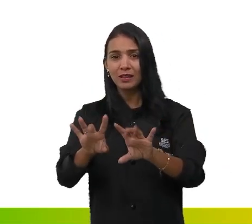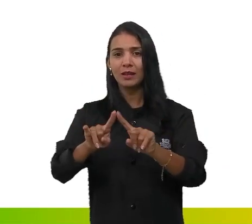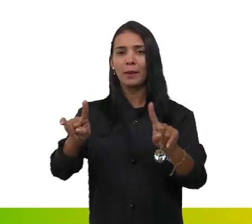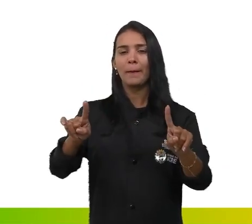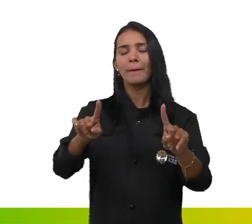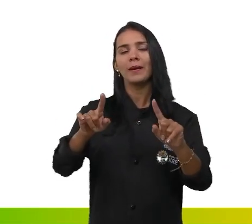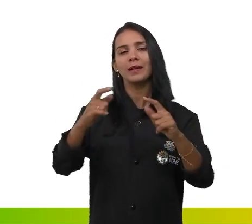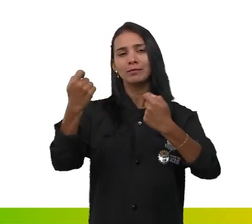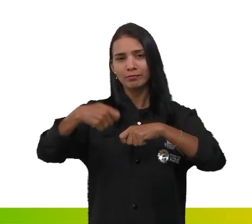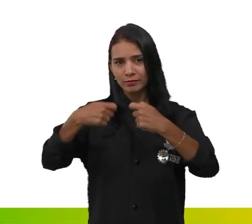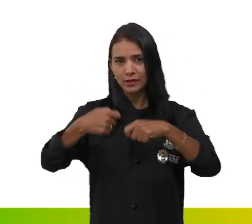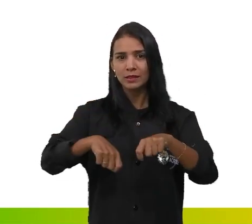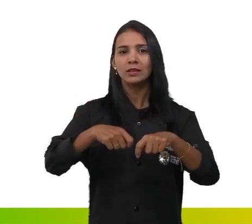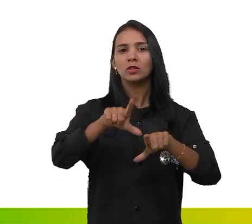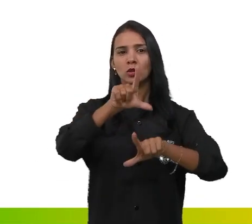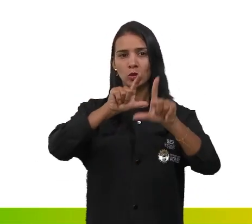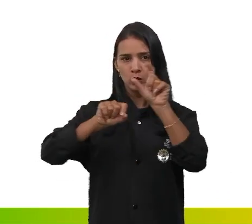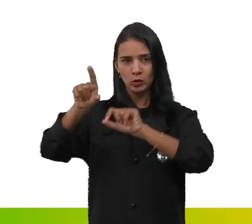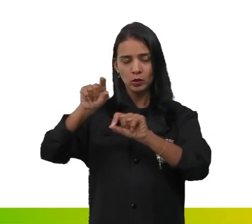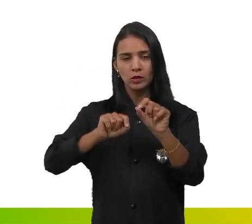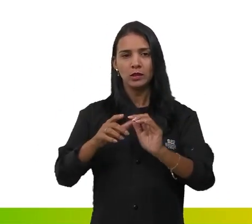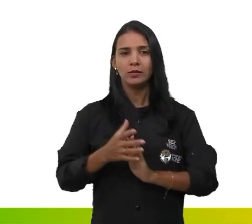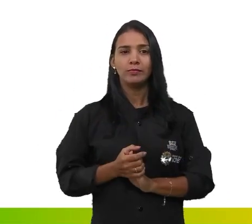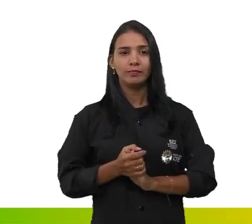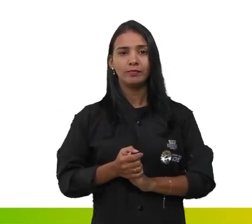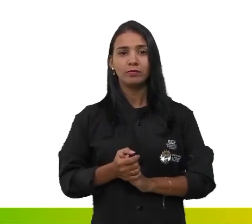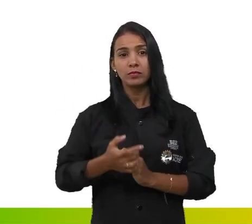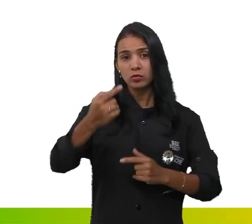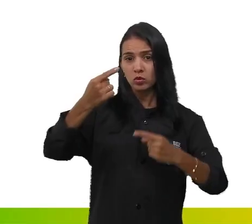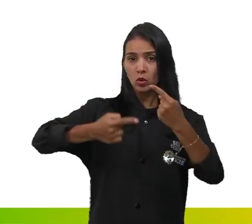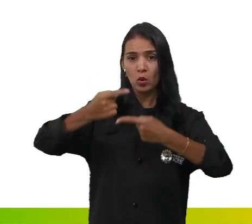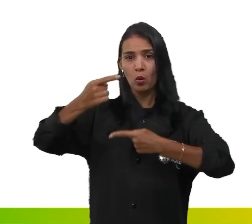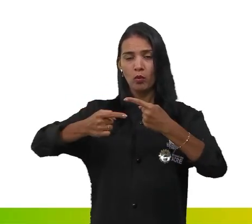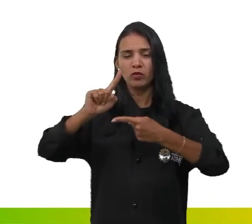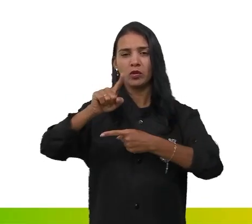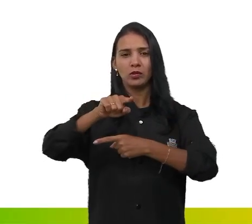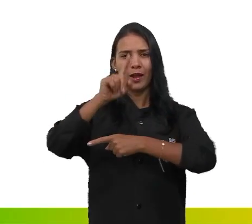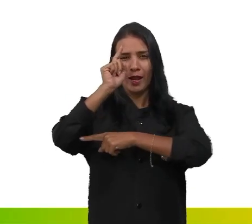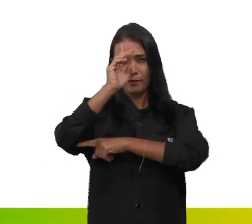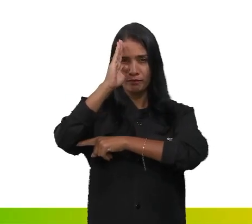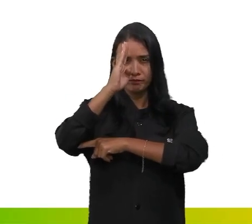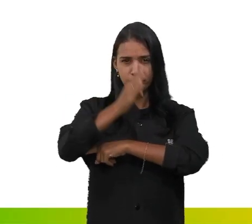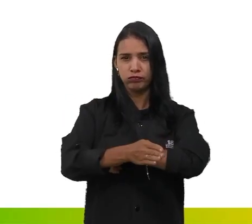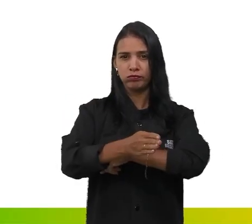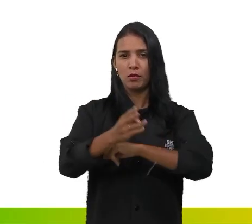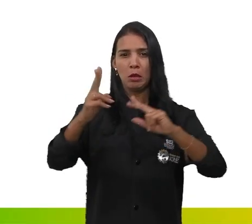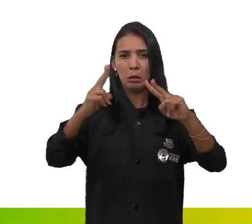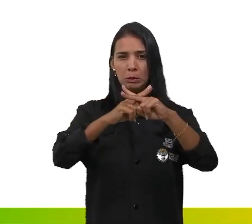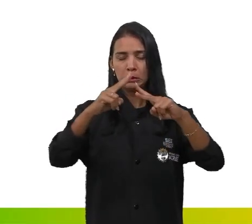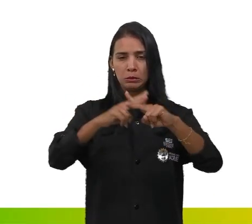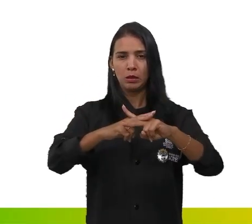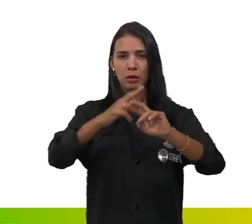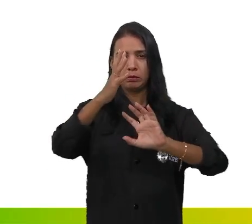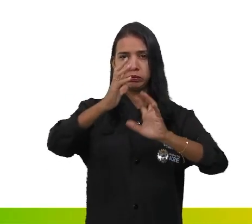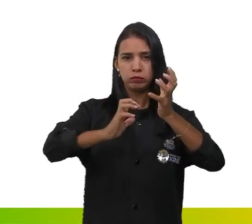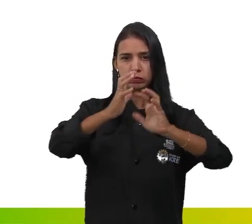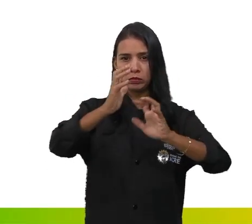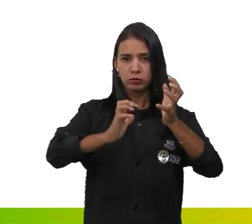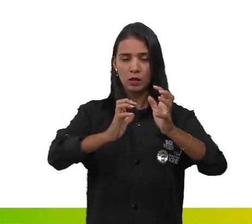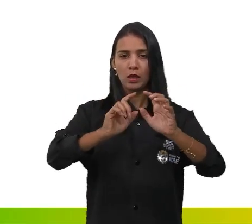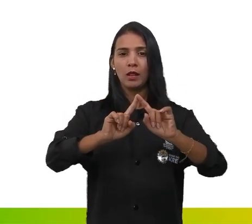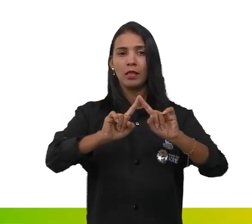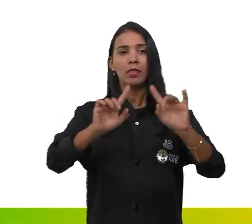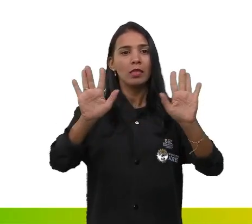menos o capitalismo. O confronto não se deu de forma direta entre Estados Unidos e o URSS,